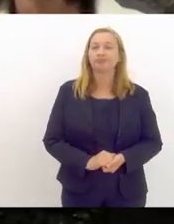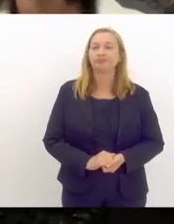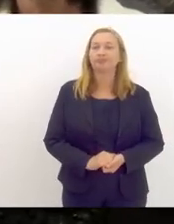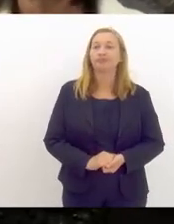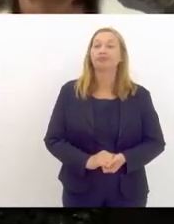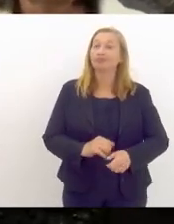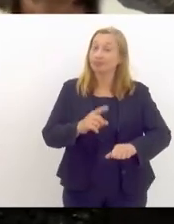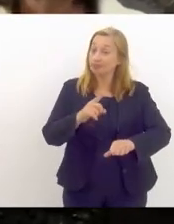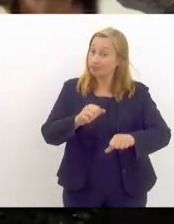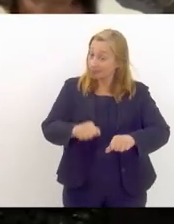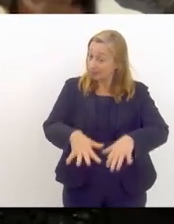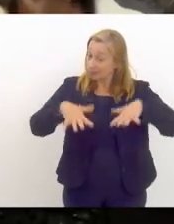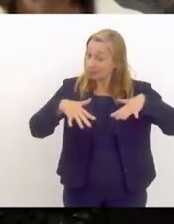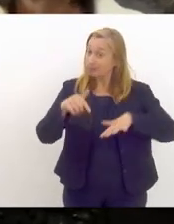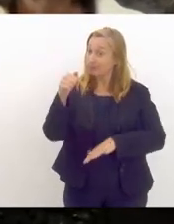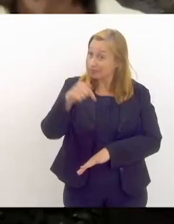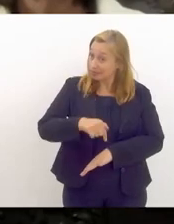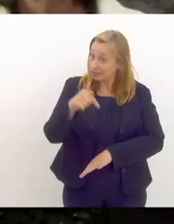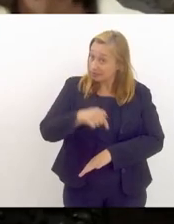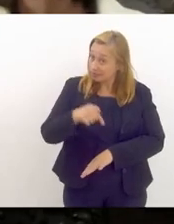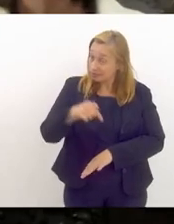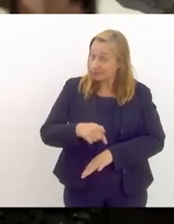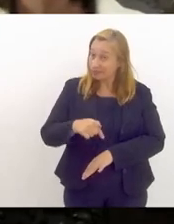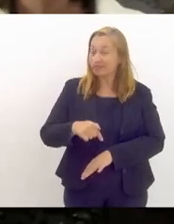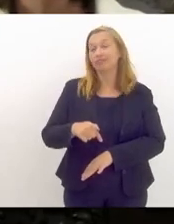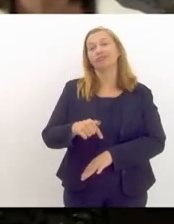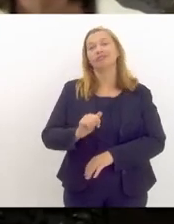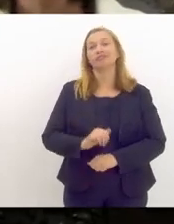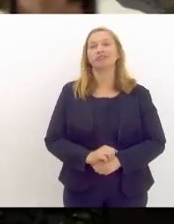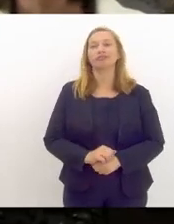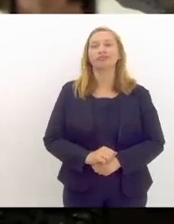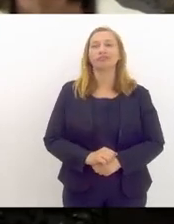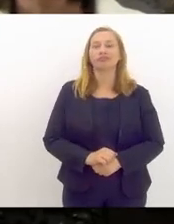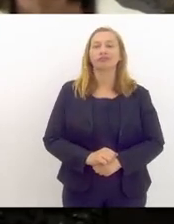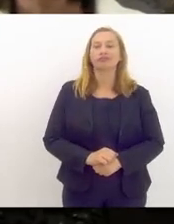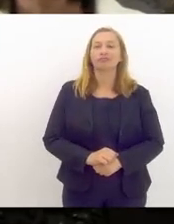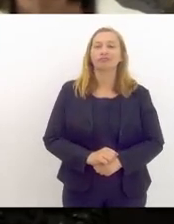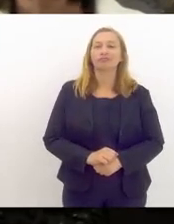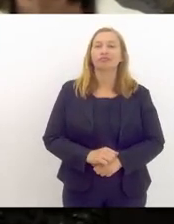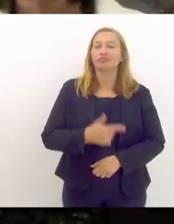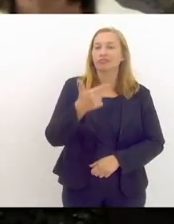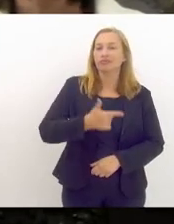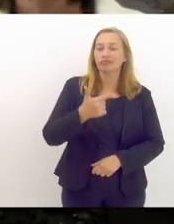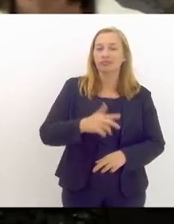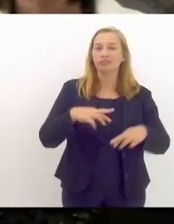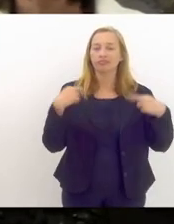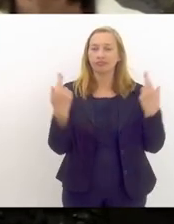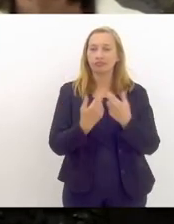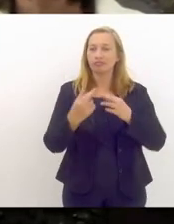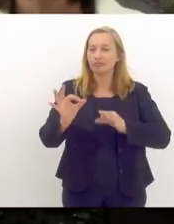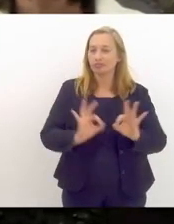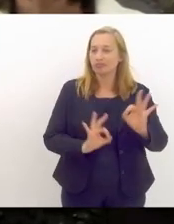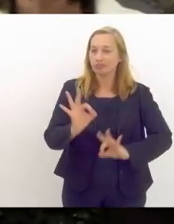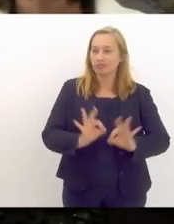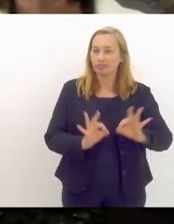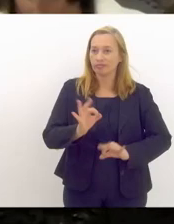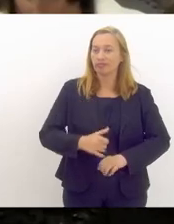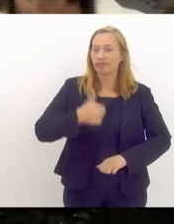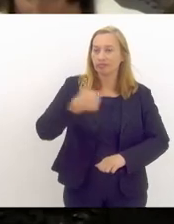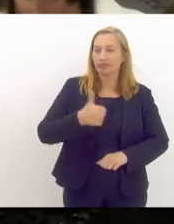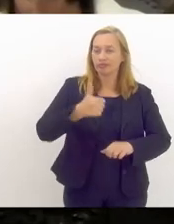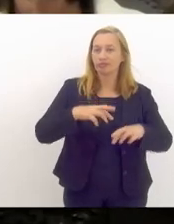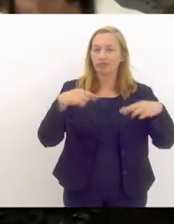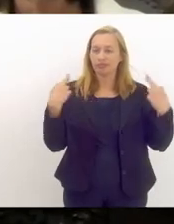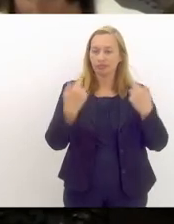Neste plenário, então eu estava enganado, para a realização da segunda sessão preparatória da primeira sessão